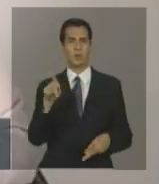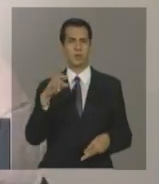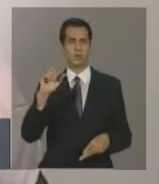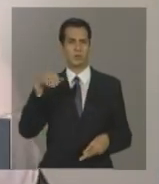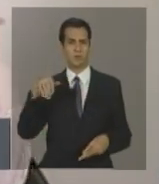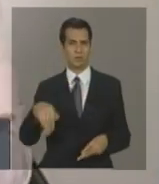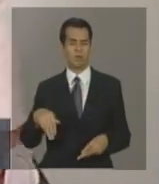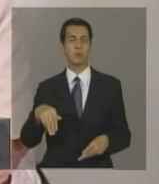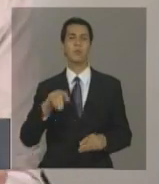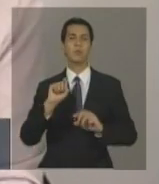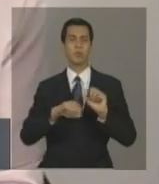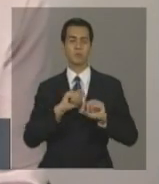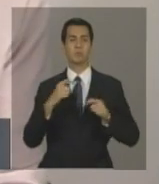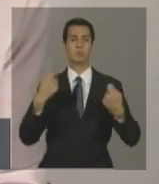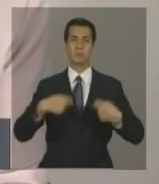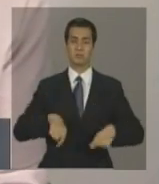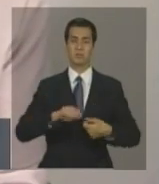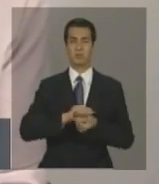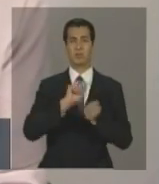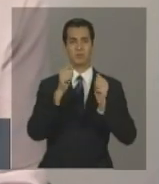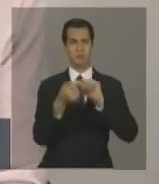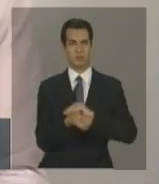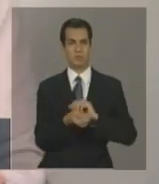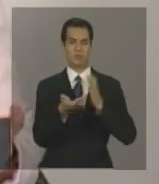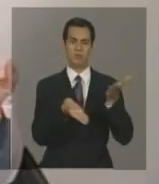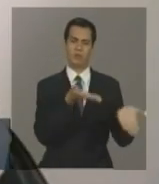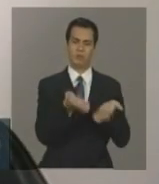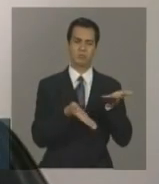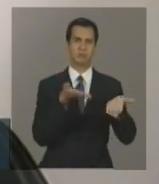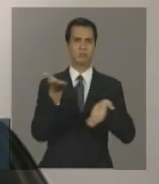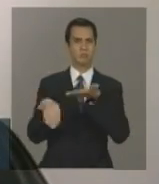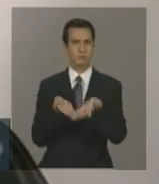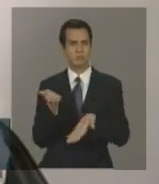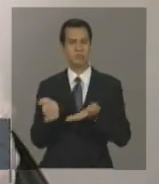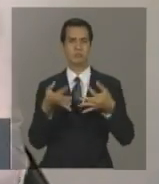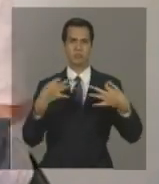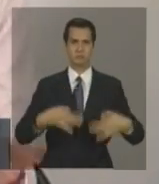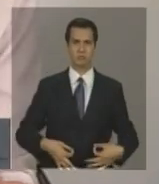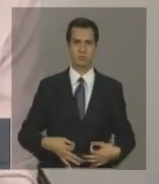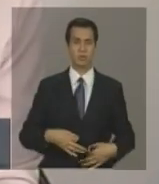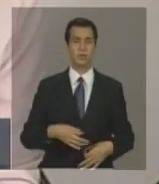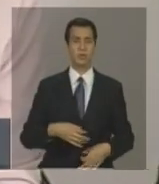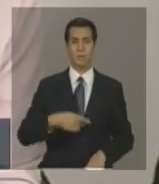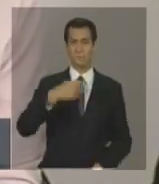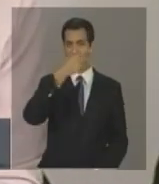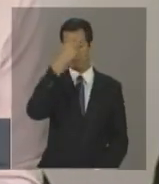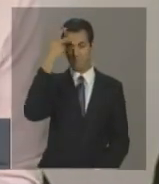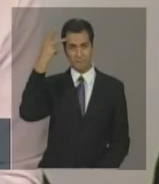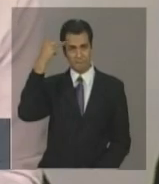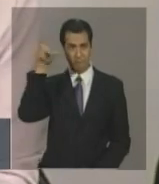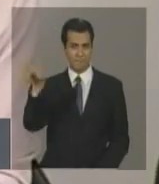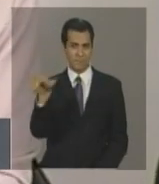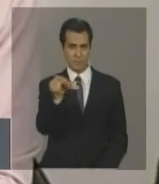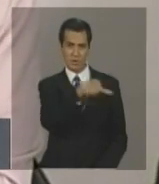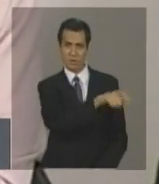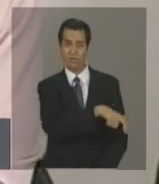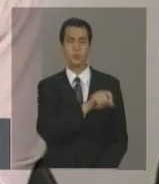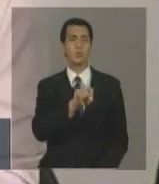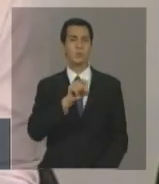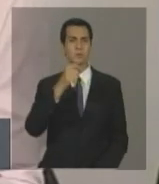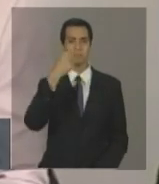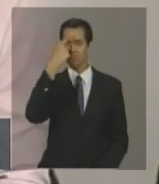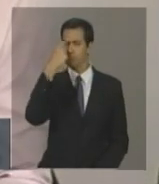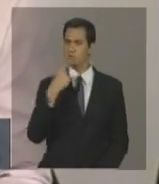a adaptação do atendimento. E o perfil dessas pessoas tende a ser um perfil